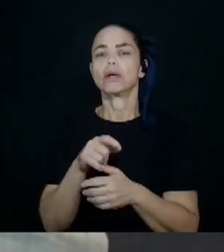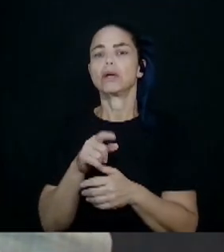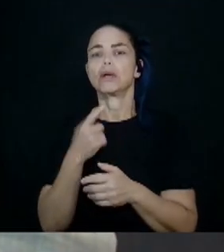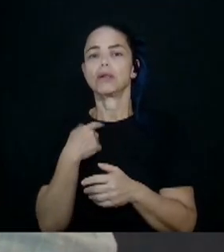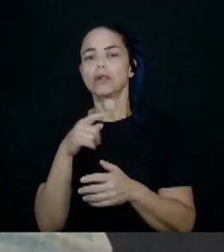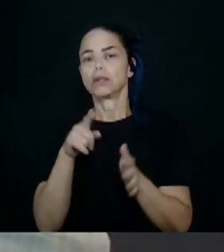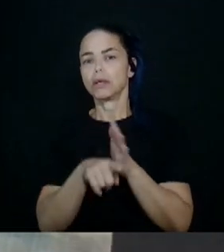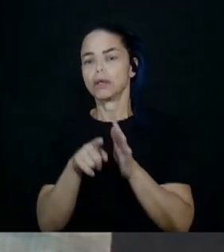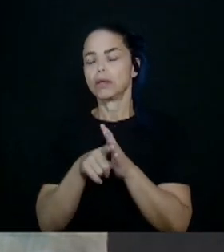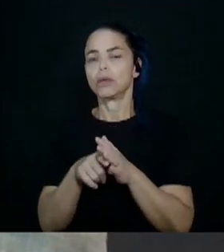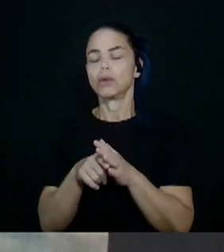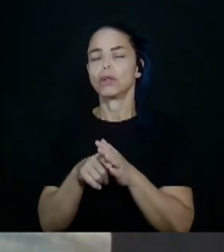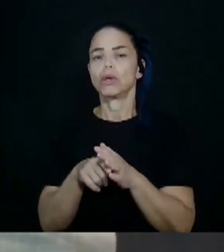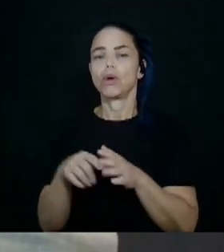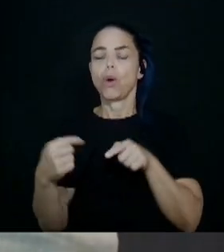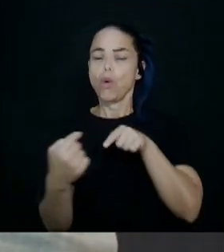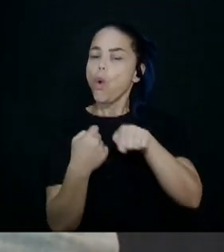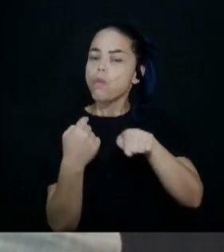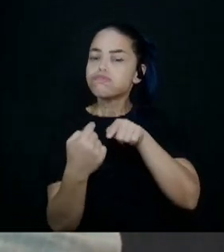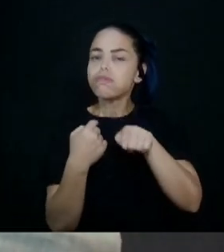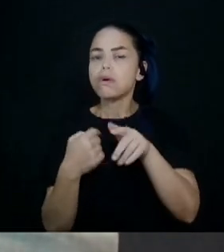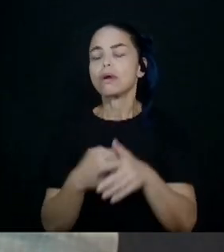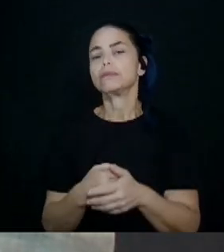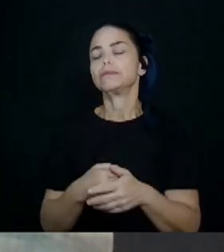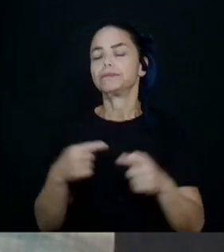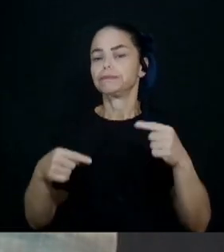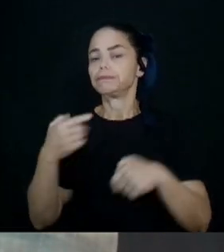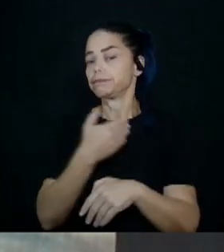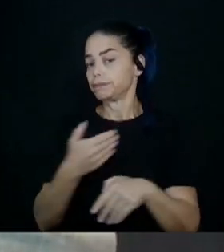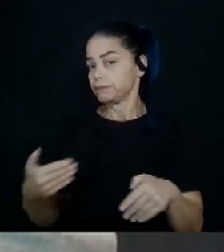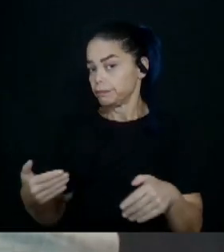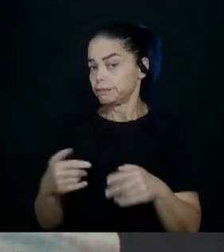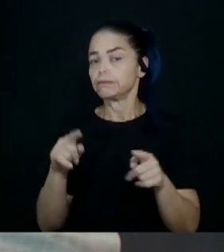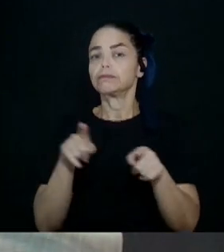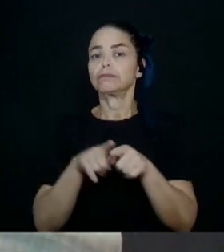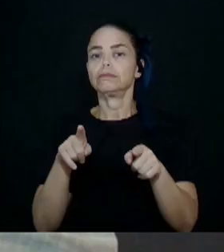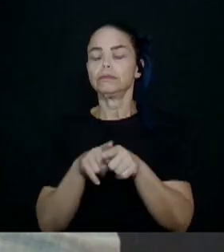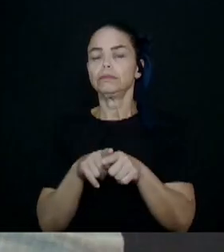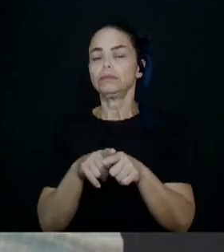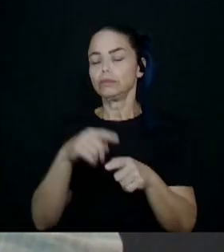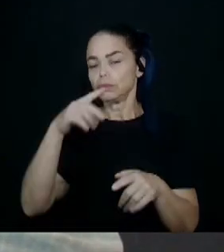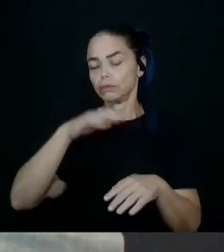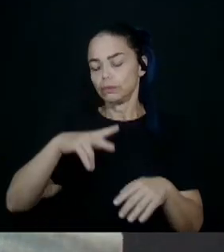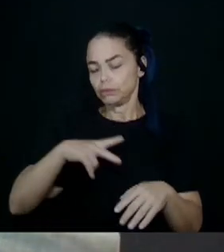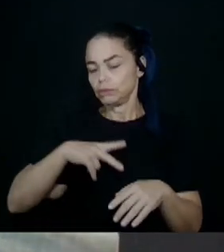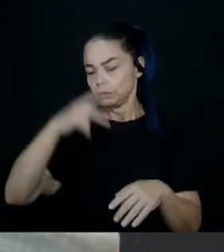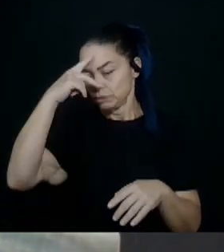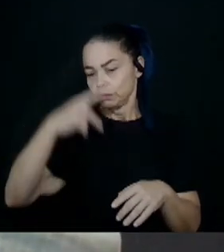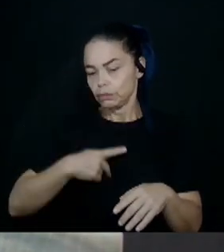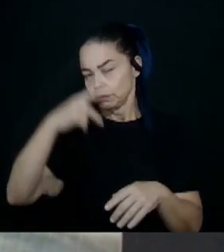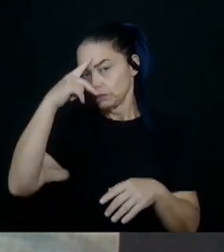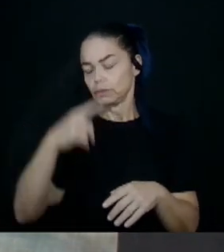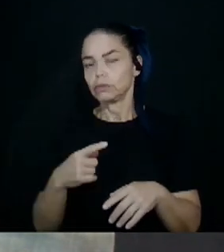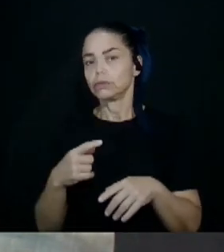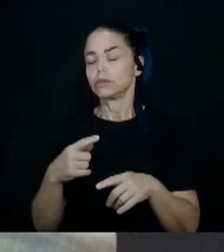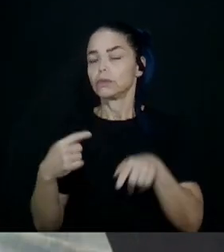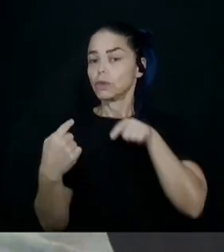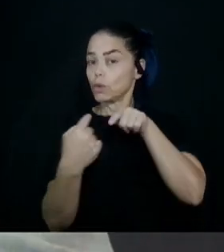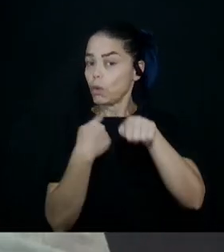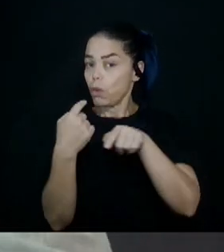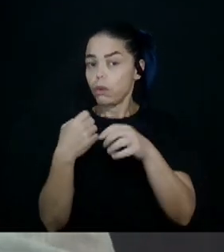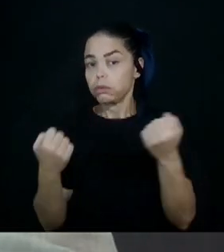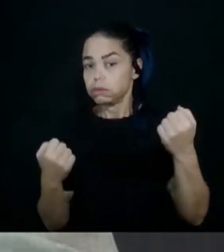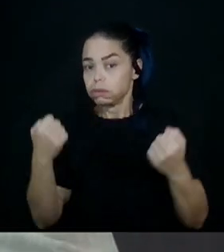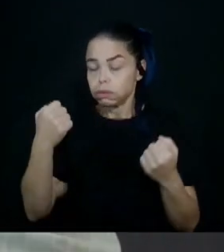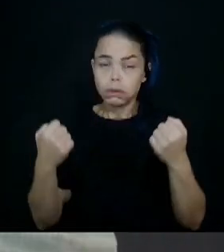do trânsito, políticas públicas, ou também do indivíduo? Porque quando nós falamos de trânsito, não é só